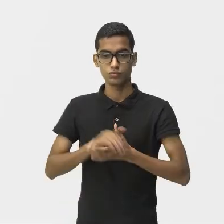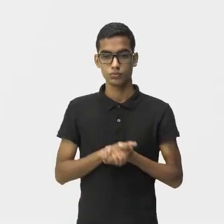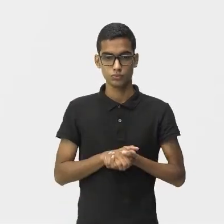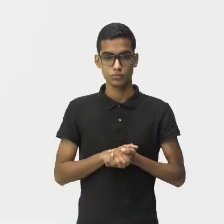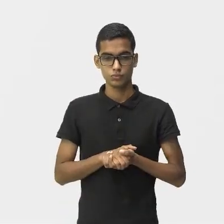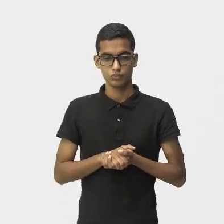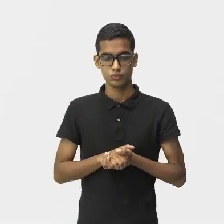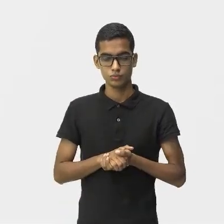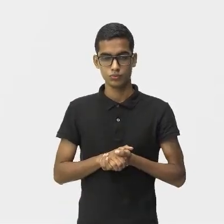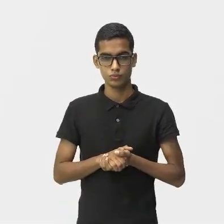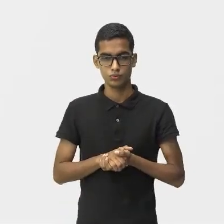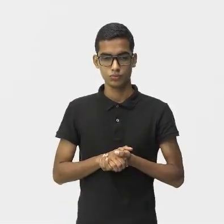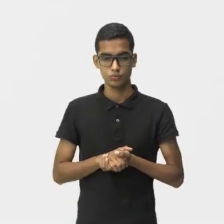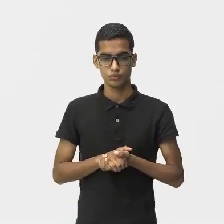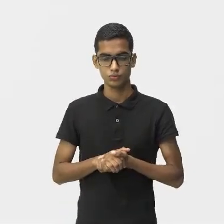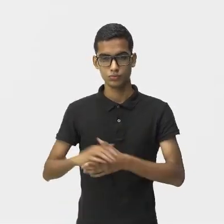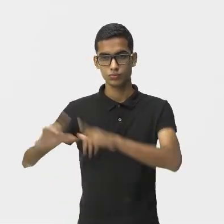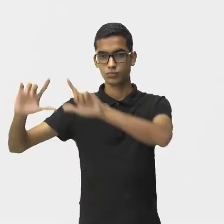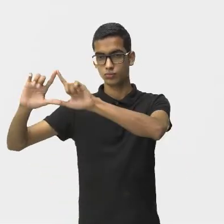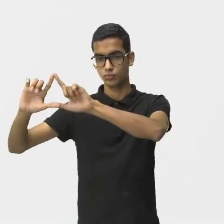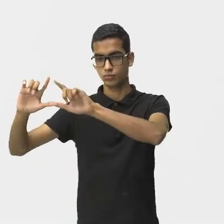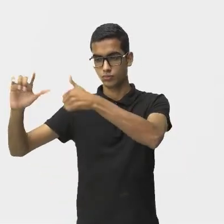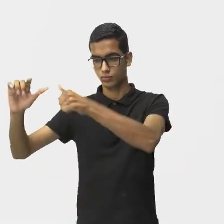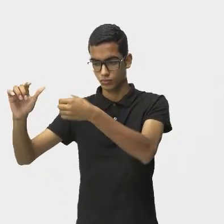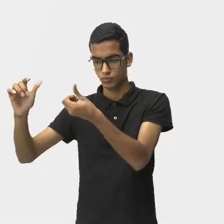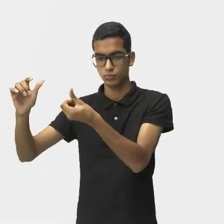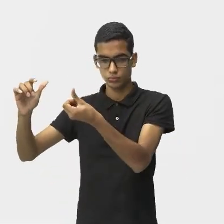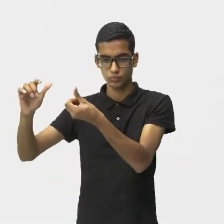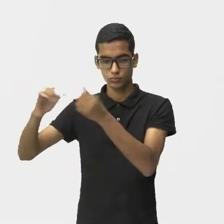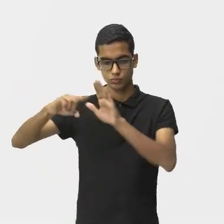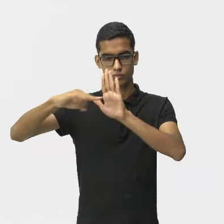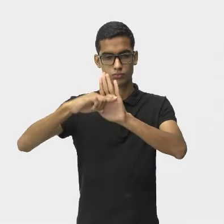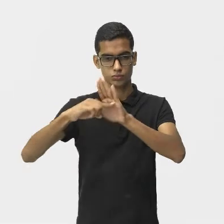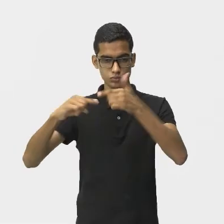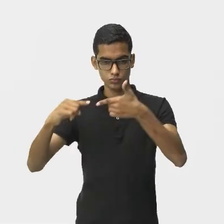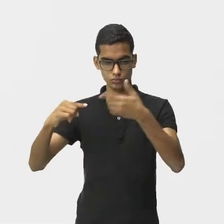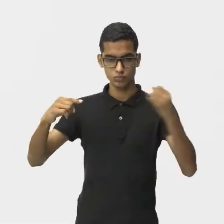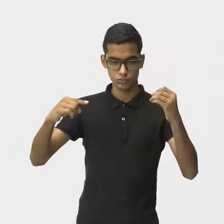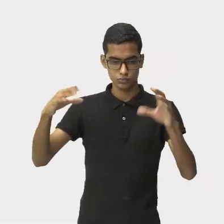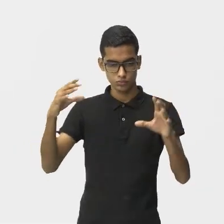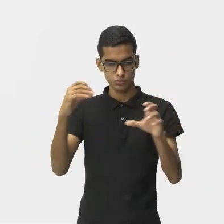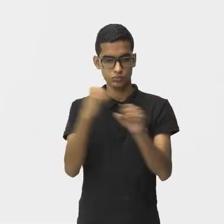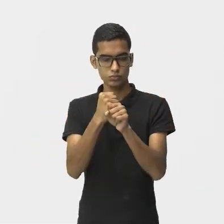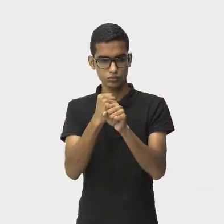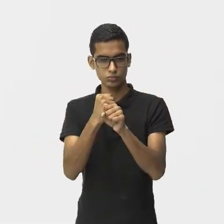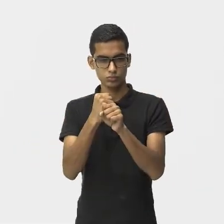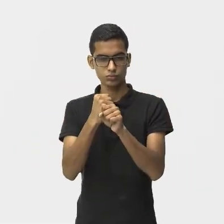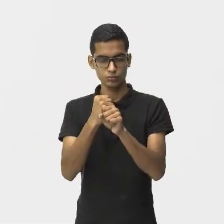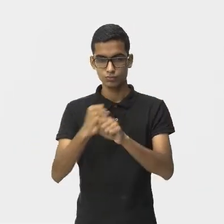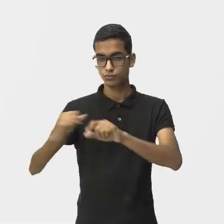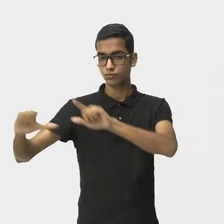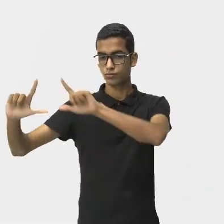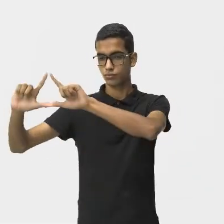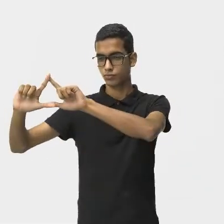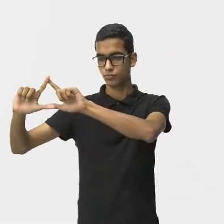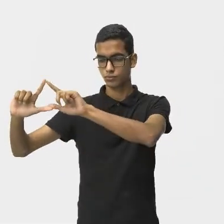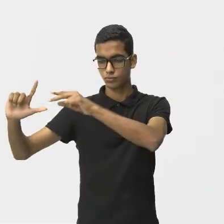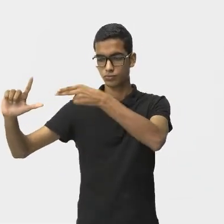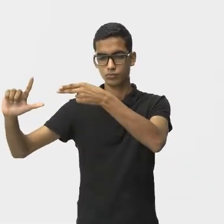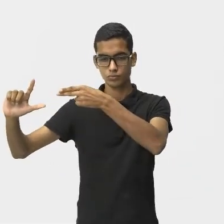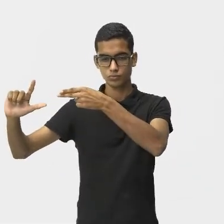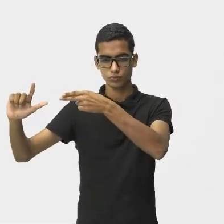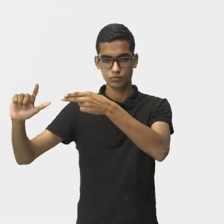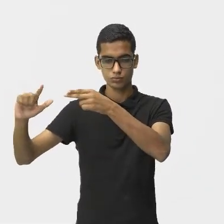5, 20. Então, o nosso delta aqui nesse caso vai dar menos 4. Vejam,